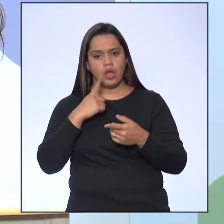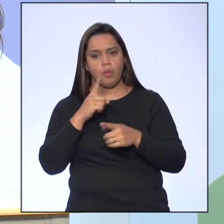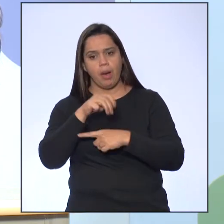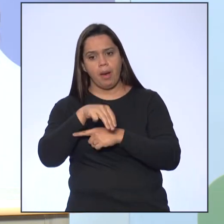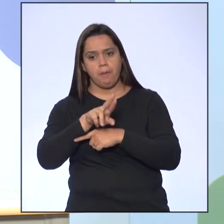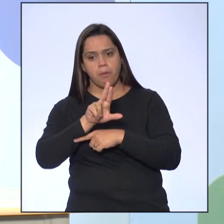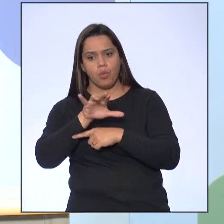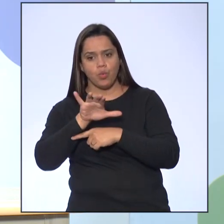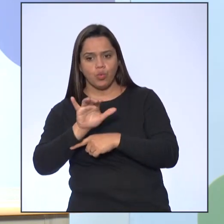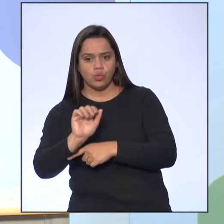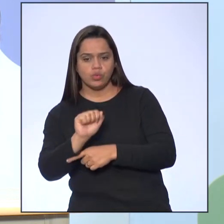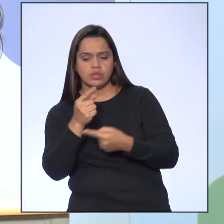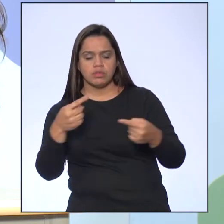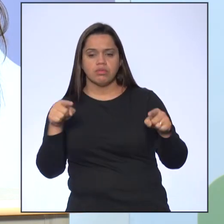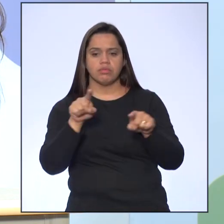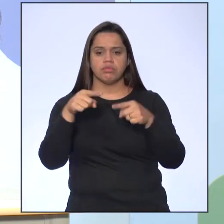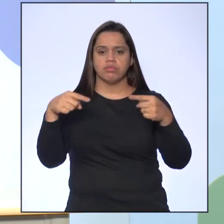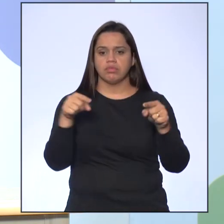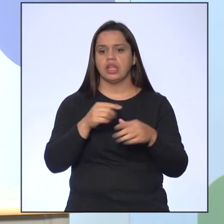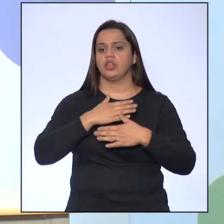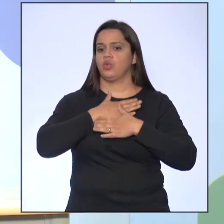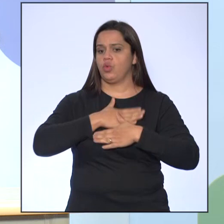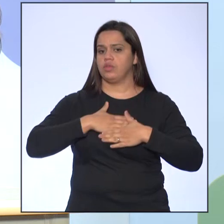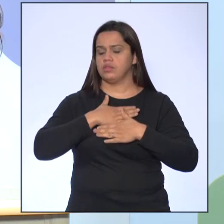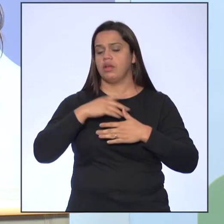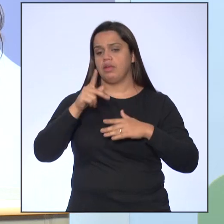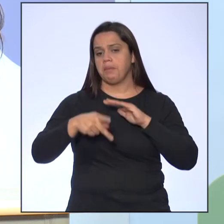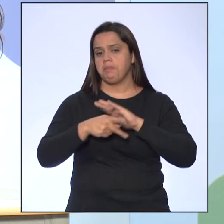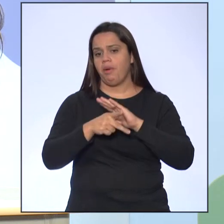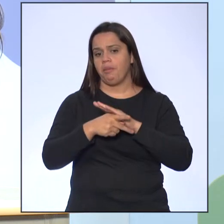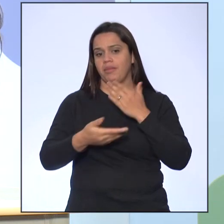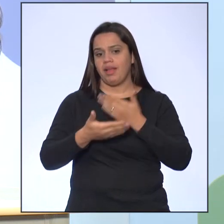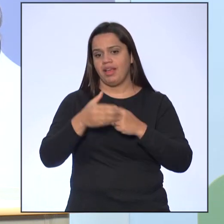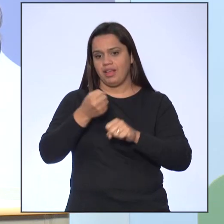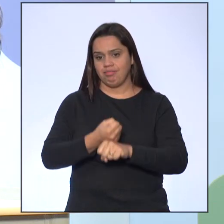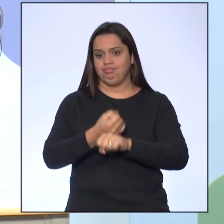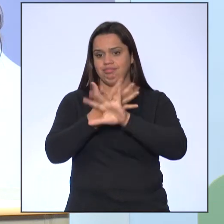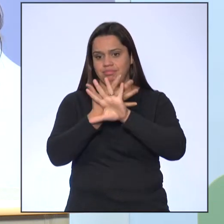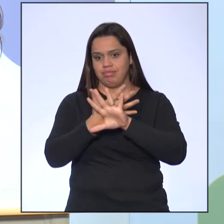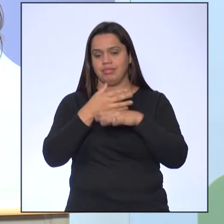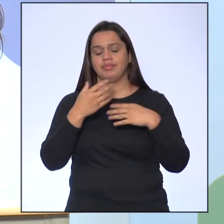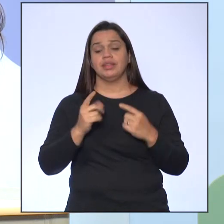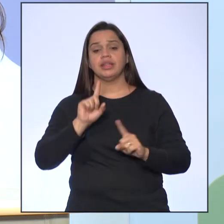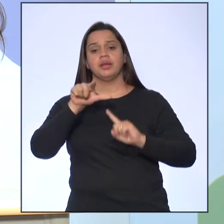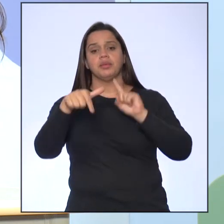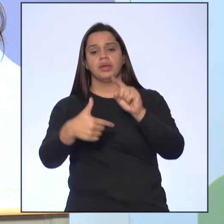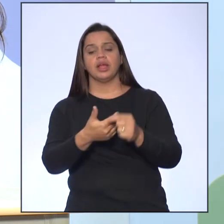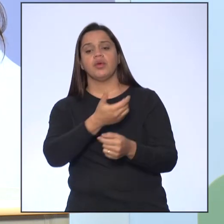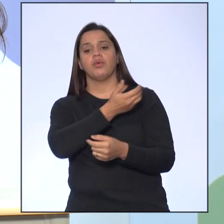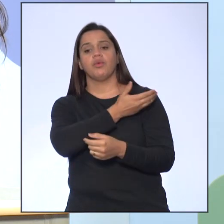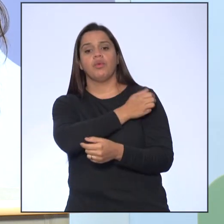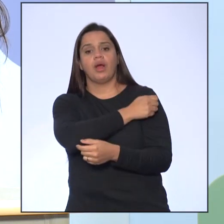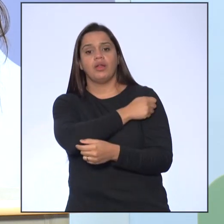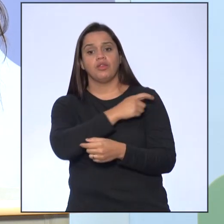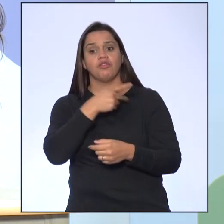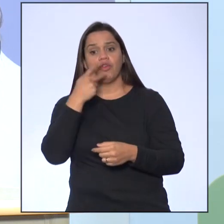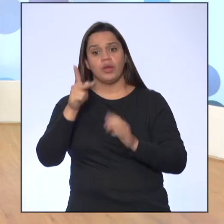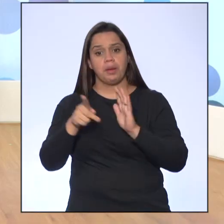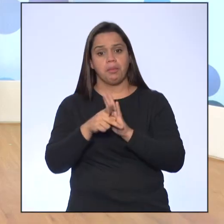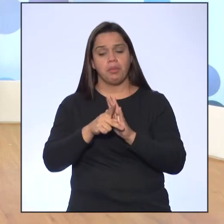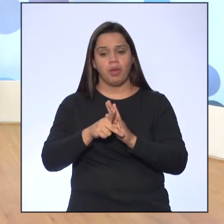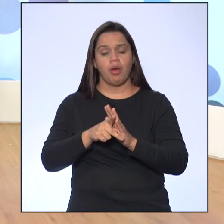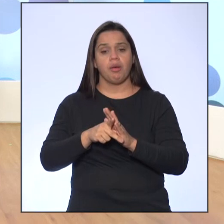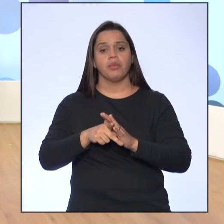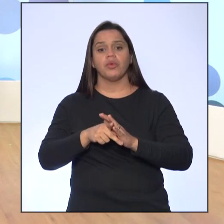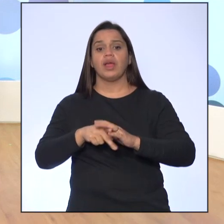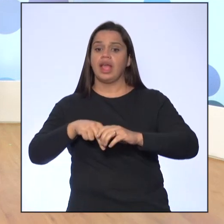comentando muito sobre essa música do fundo, que eles gostaram, tá? E o Camilo comentou que ele é um violinista. Nós temos um violinista entre os nossos